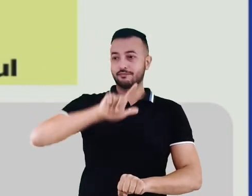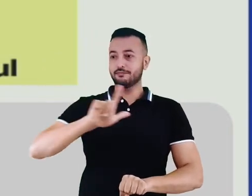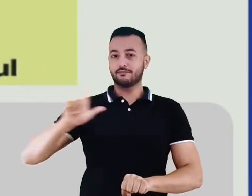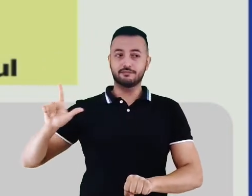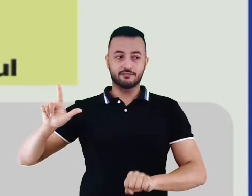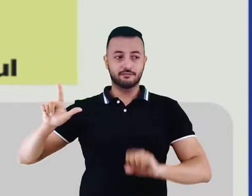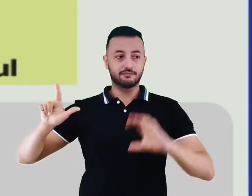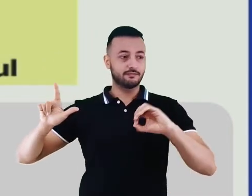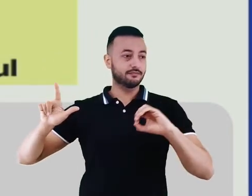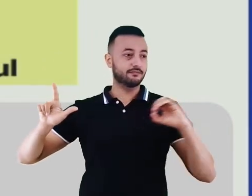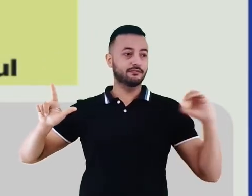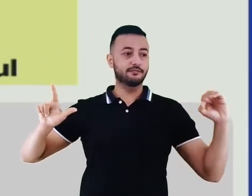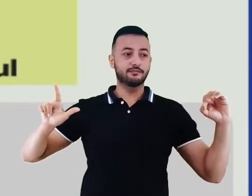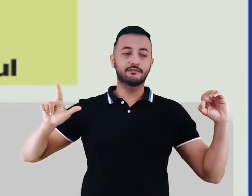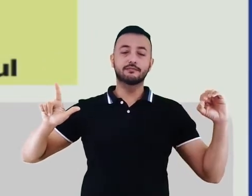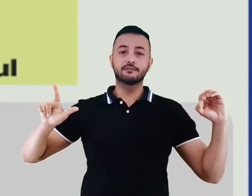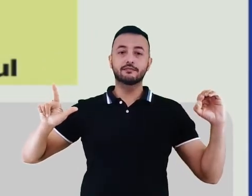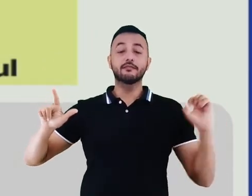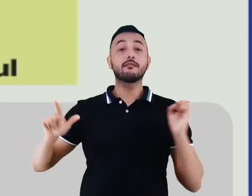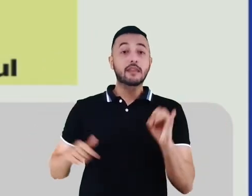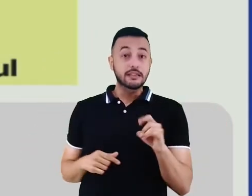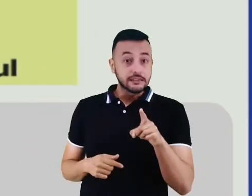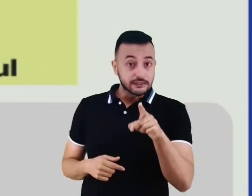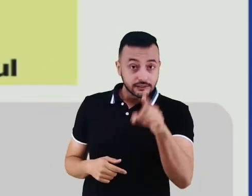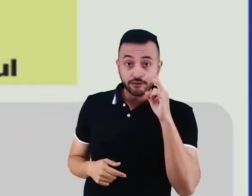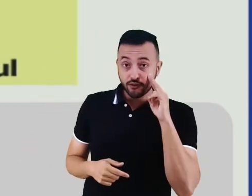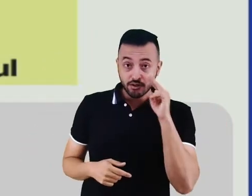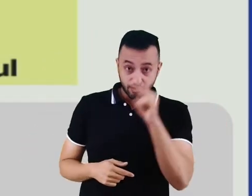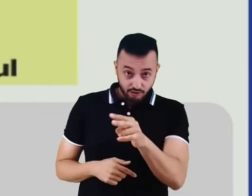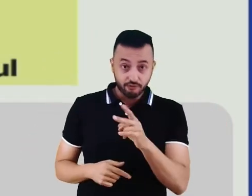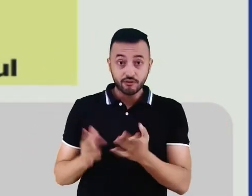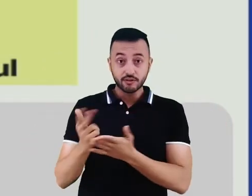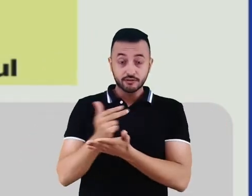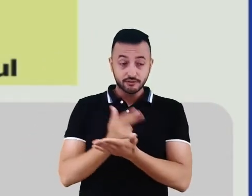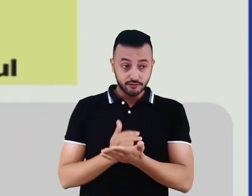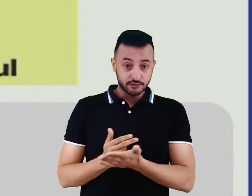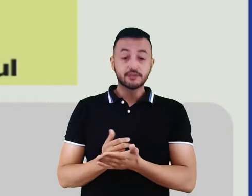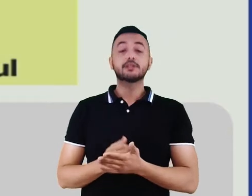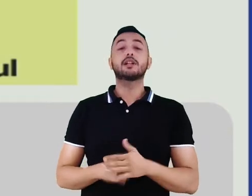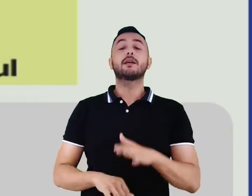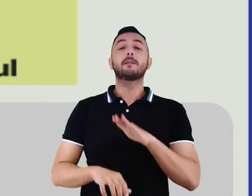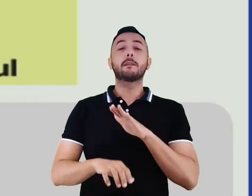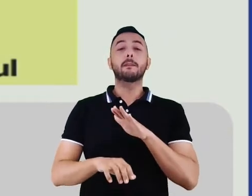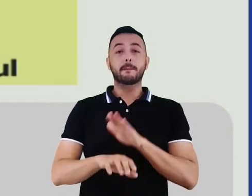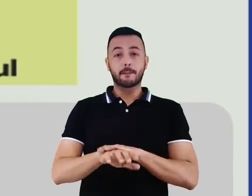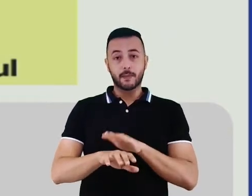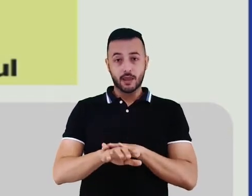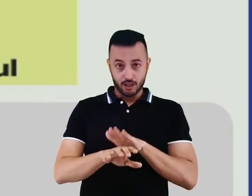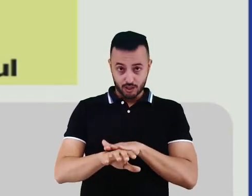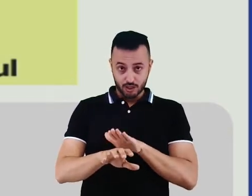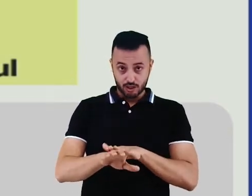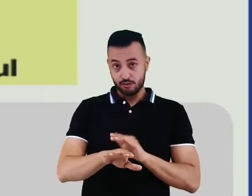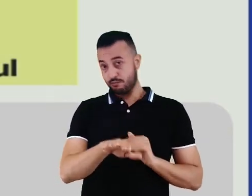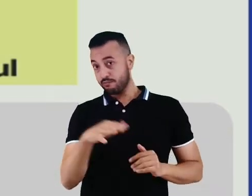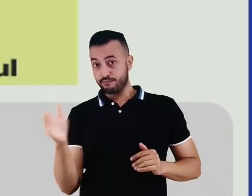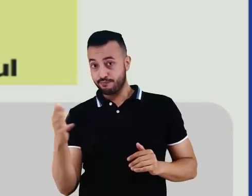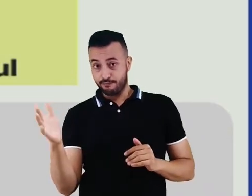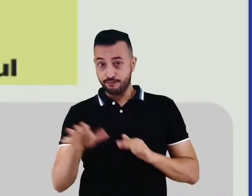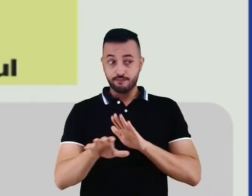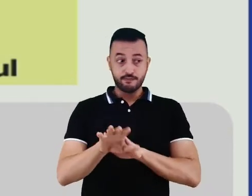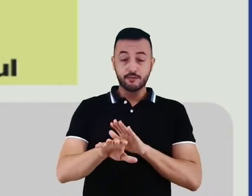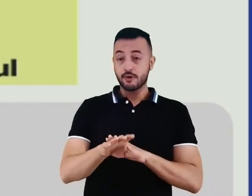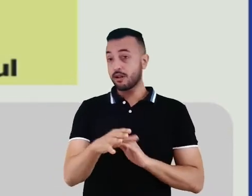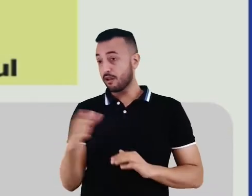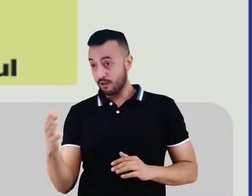leste e oeste. Se você observar aí na sua imagem, né, o braço direito aí do rapaz, que está